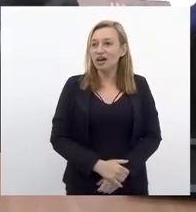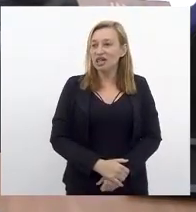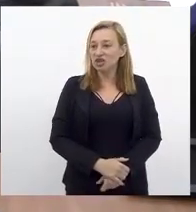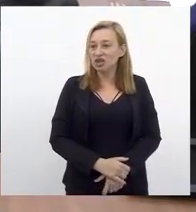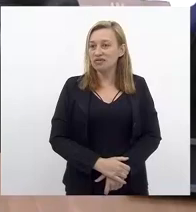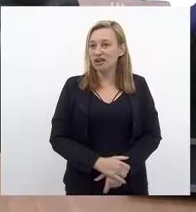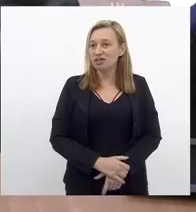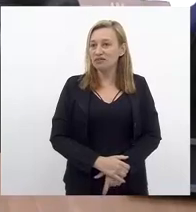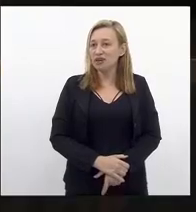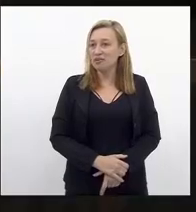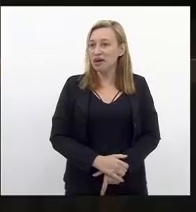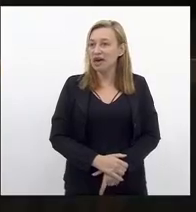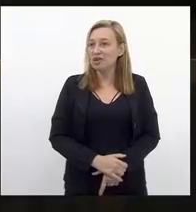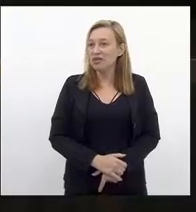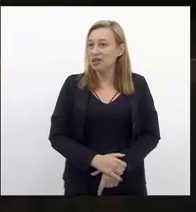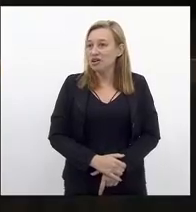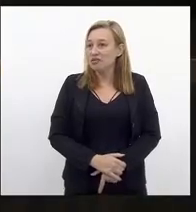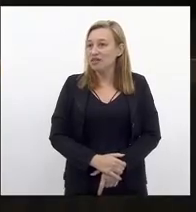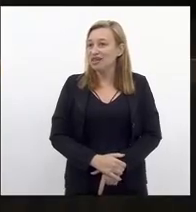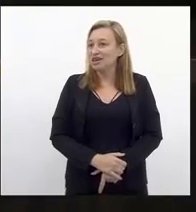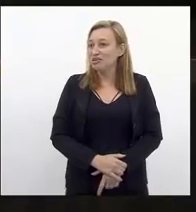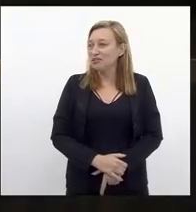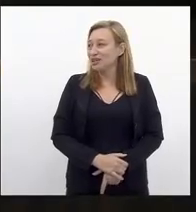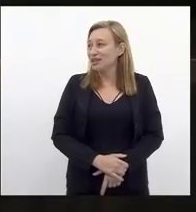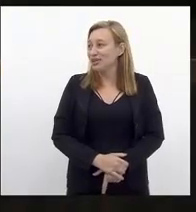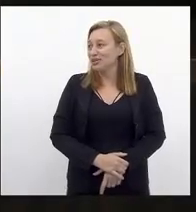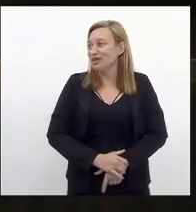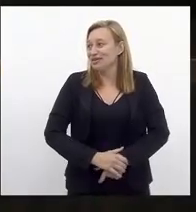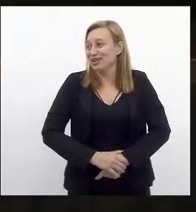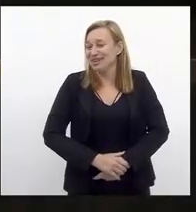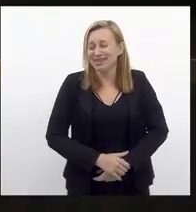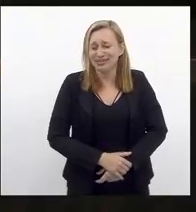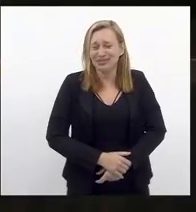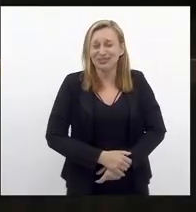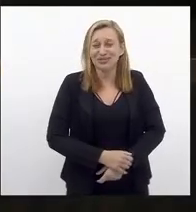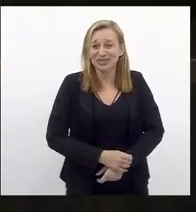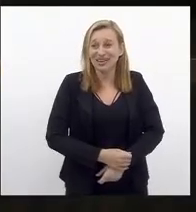Oi Alana perdão Rubens e depois do Alexandre